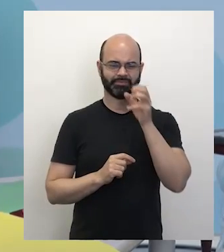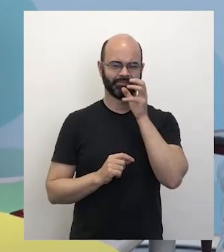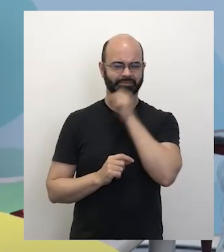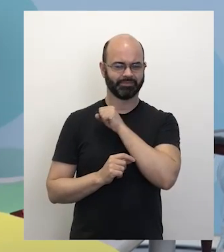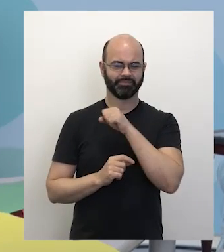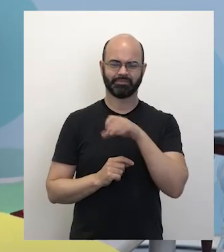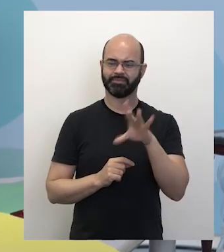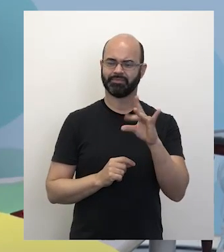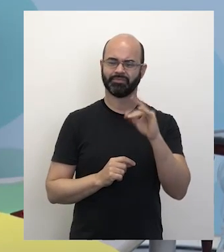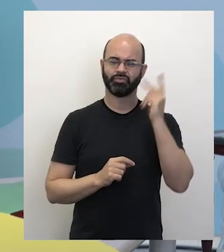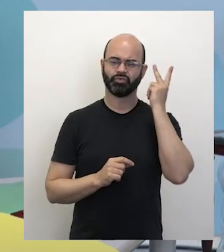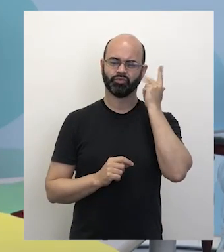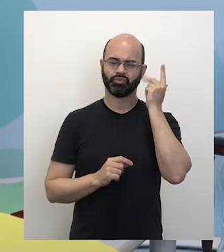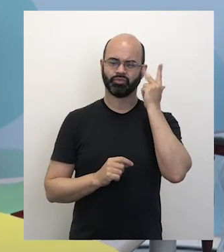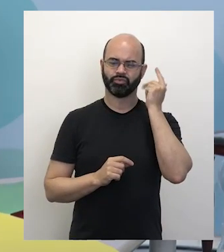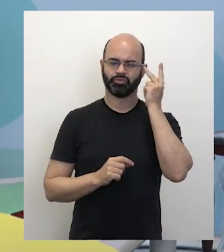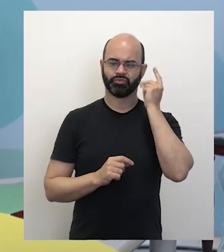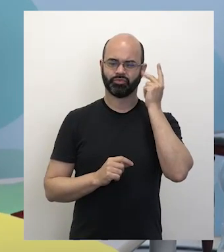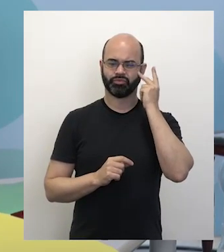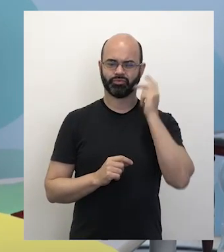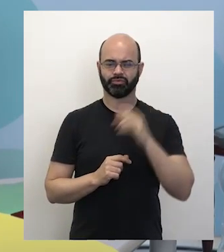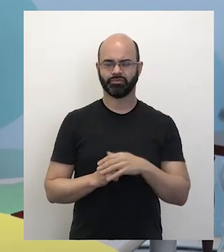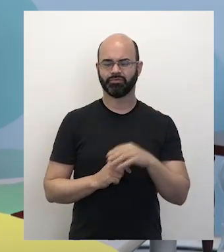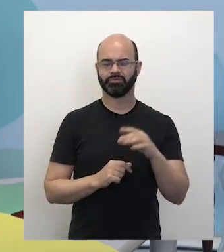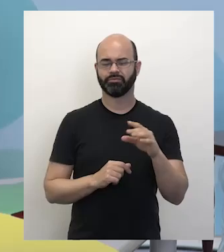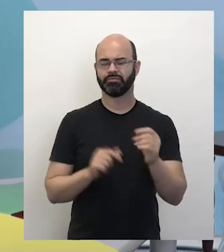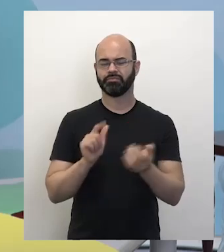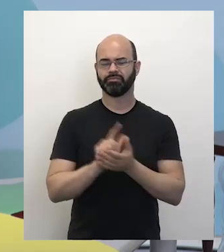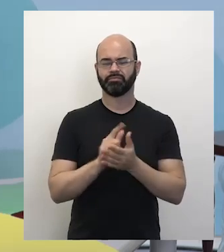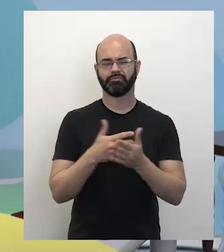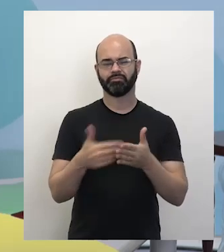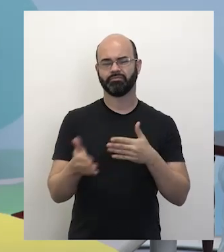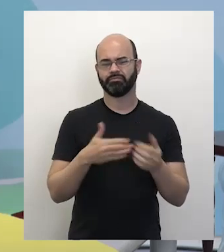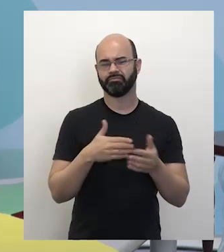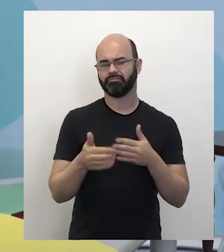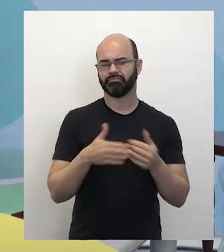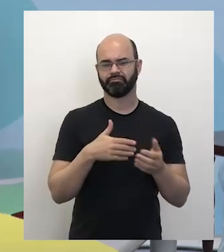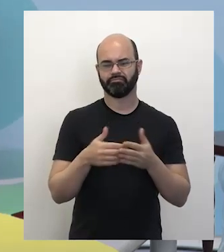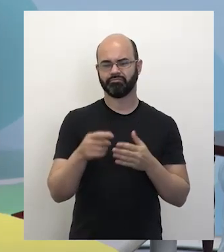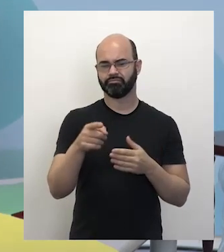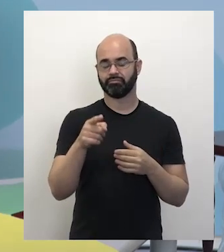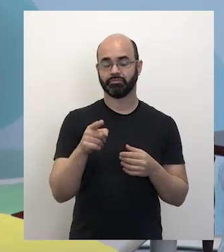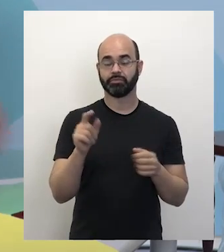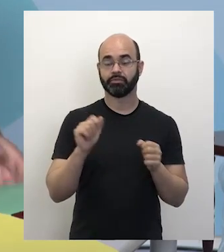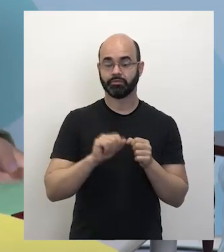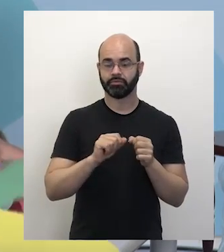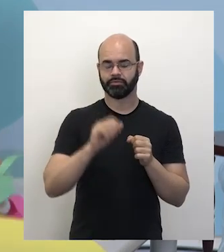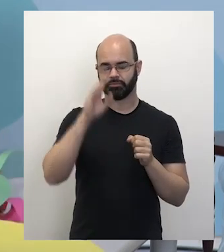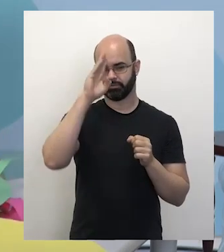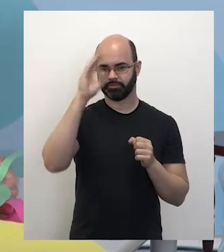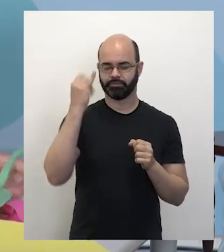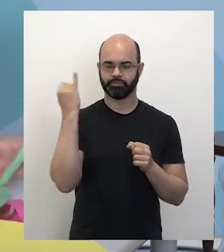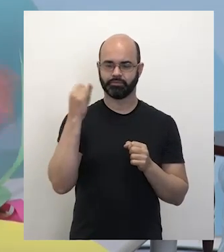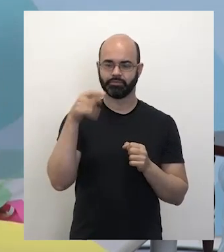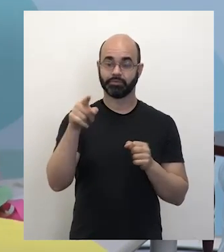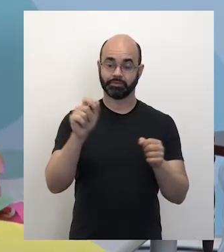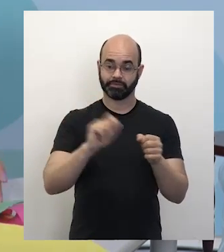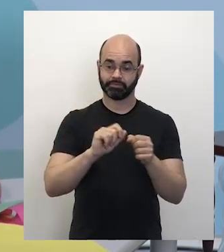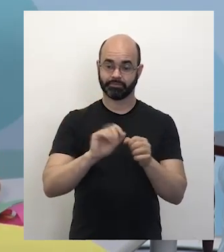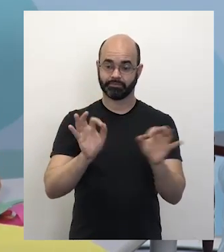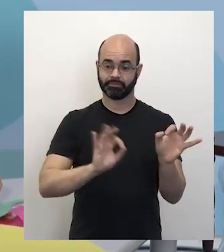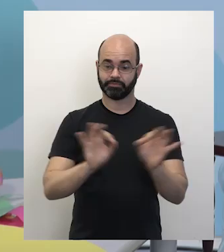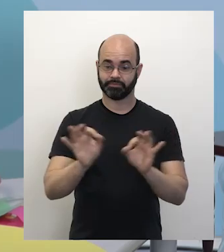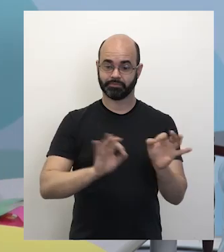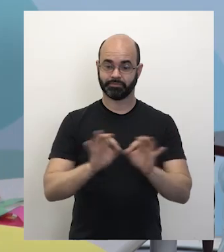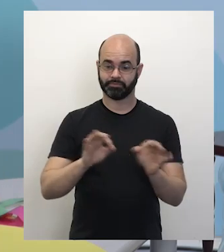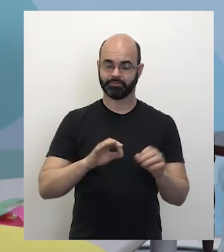normal mesmo. Então, ó, qualquer tipo de papel que você tiver, o importante é fazer. Manda pra gente, faz a sua